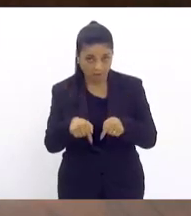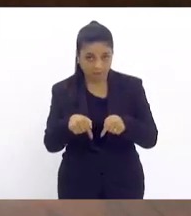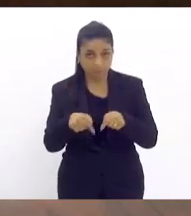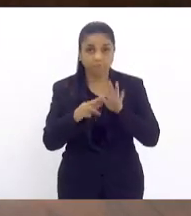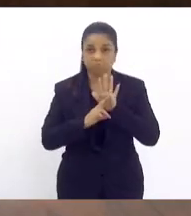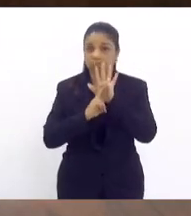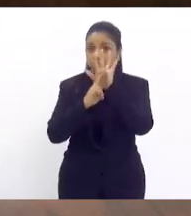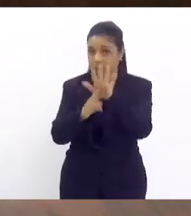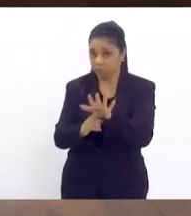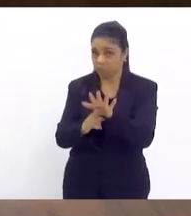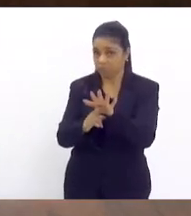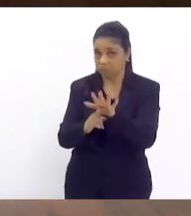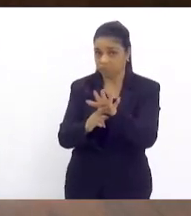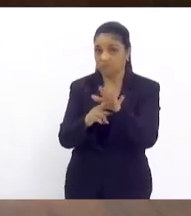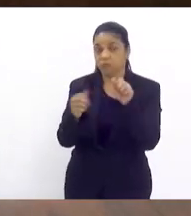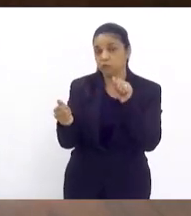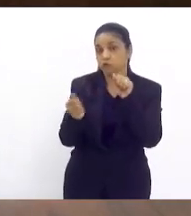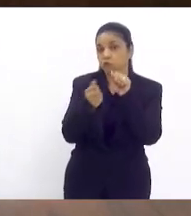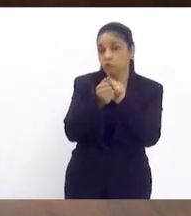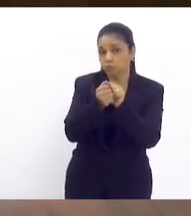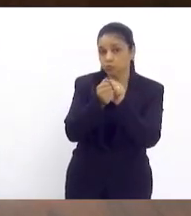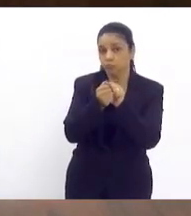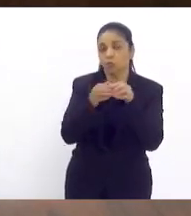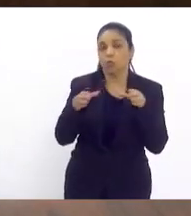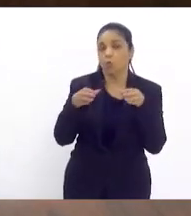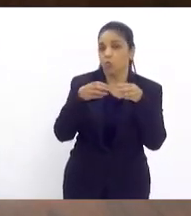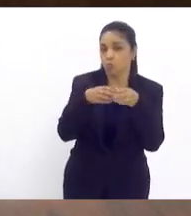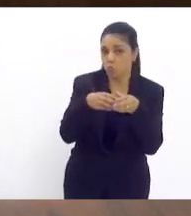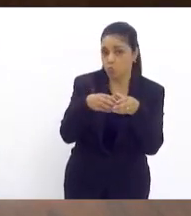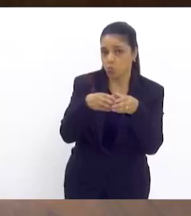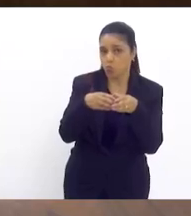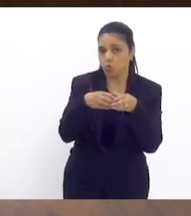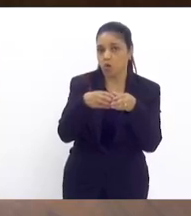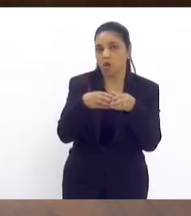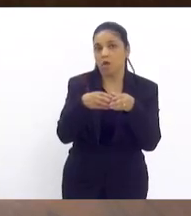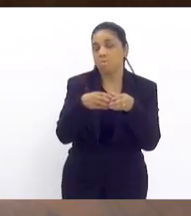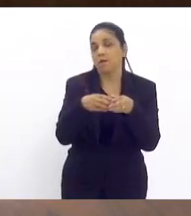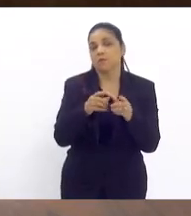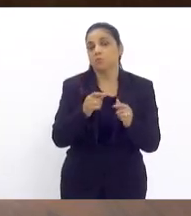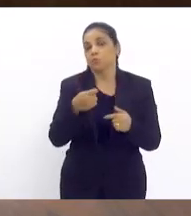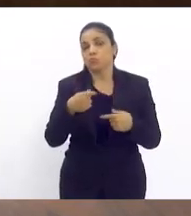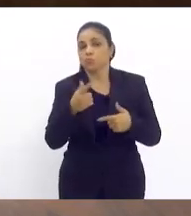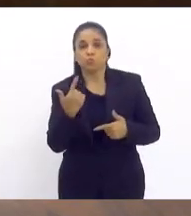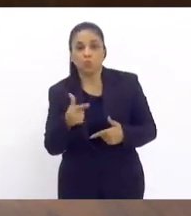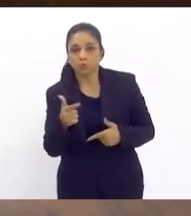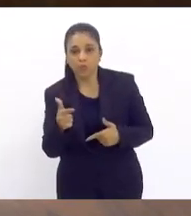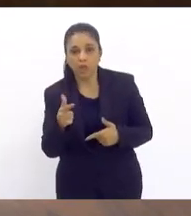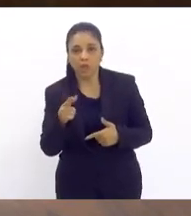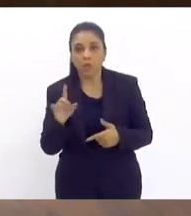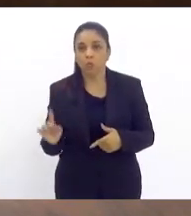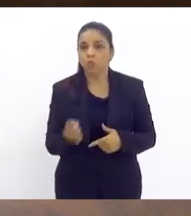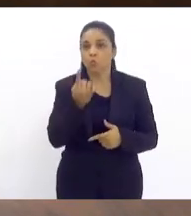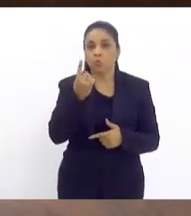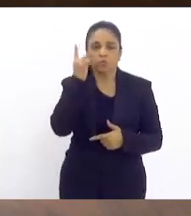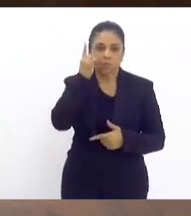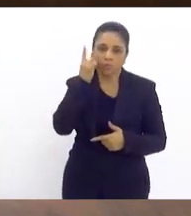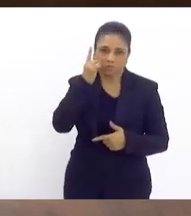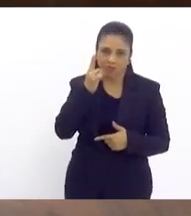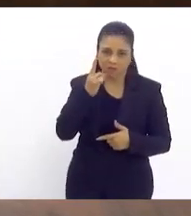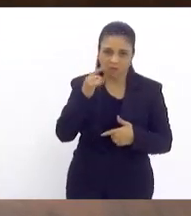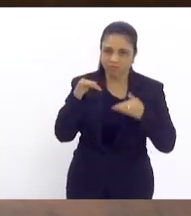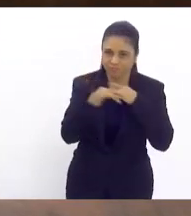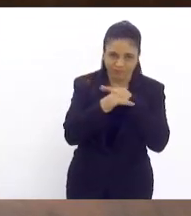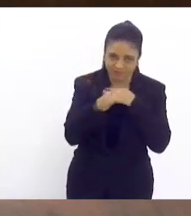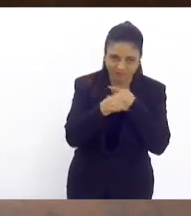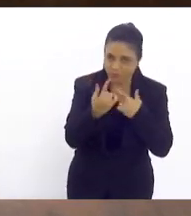representatividade conjunta e coletiva mas não necessariamente a gente tem aqui um deputado por cidade E